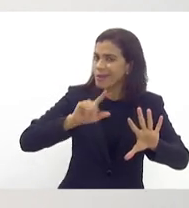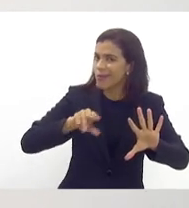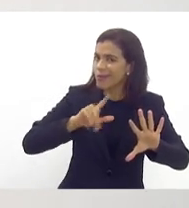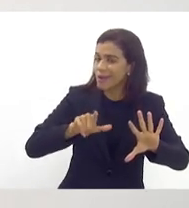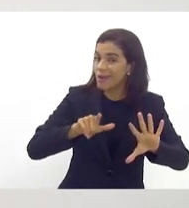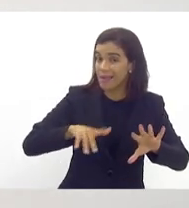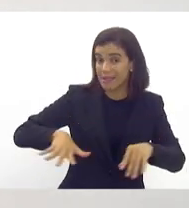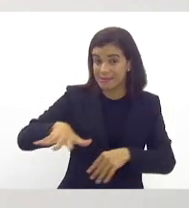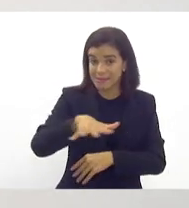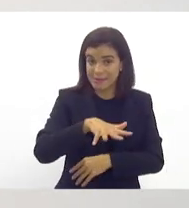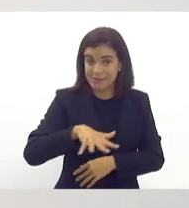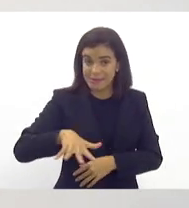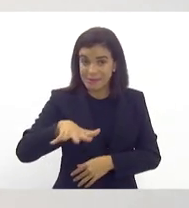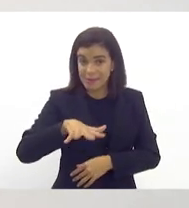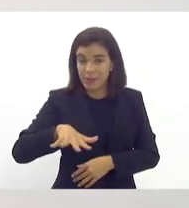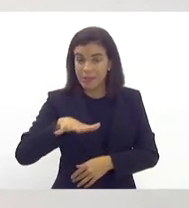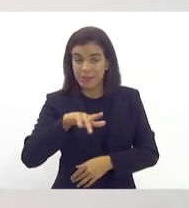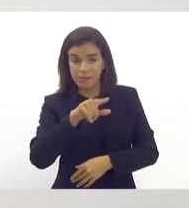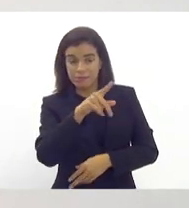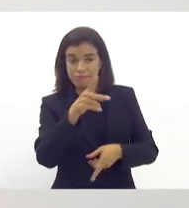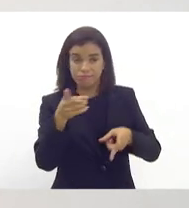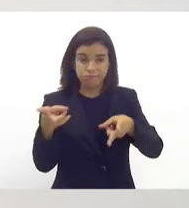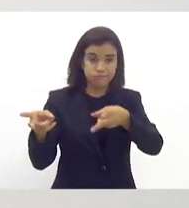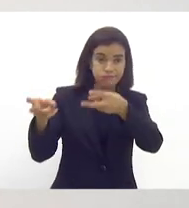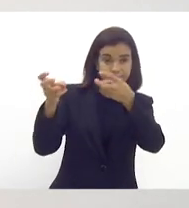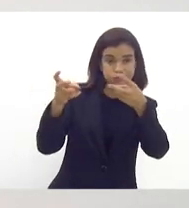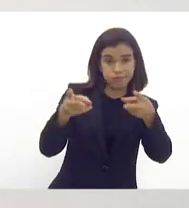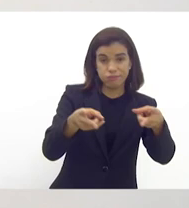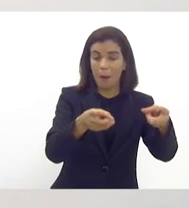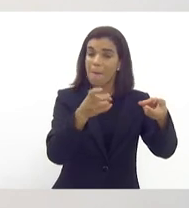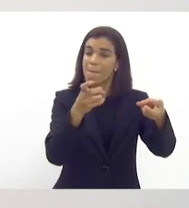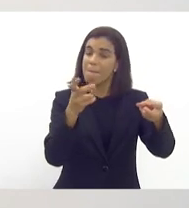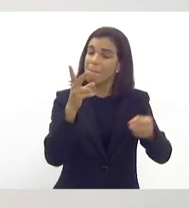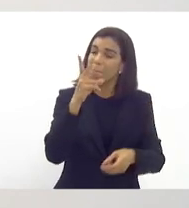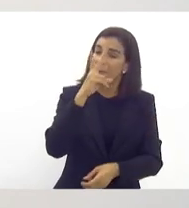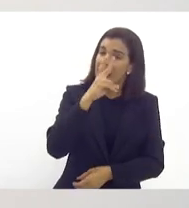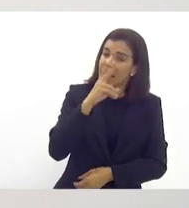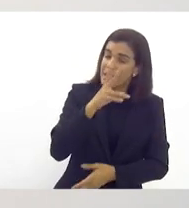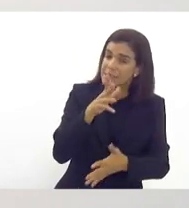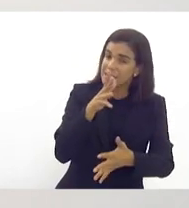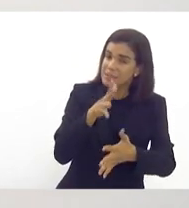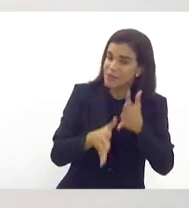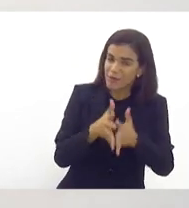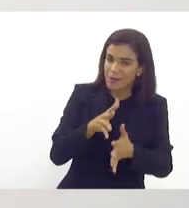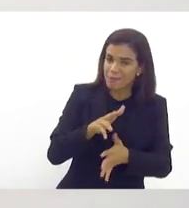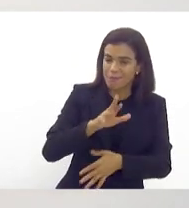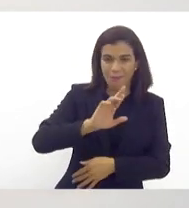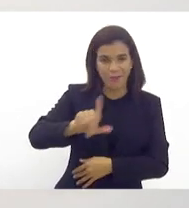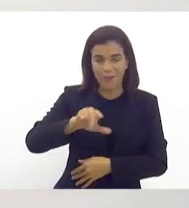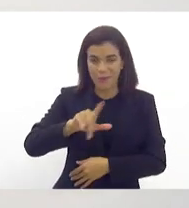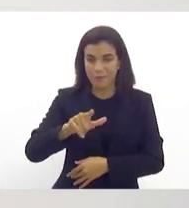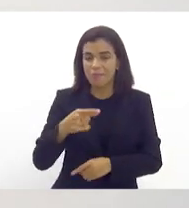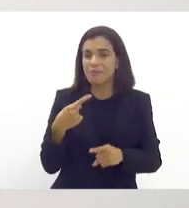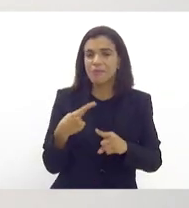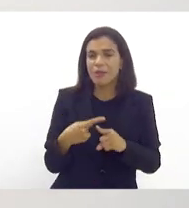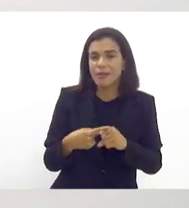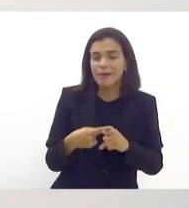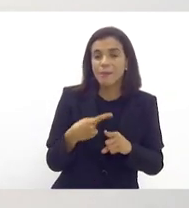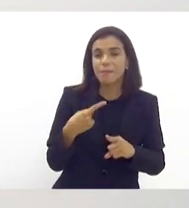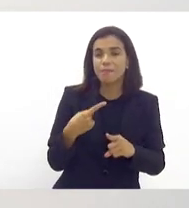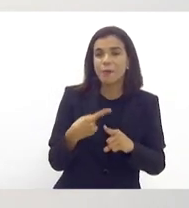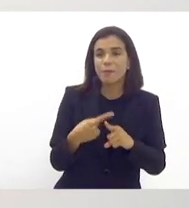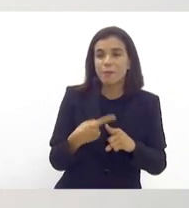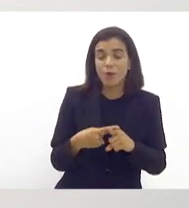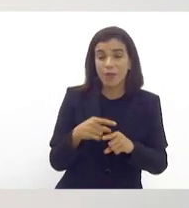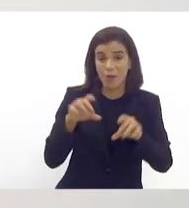essa situação aparentemente pode pode parecer complexa Mas não é por quê Porque o